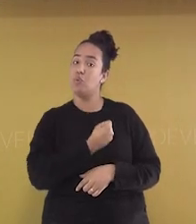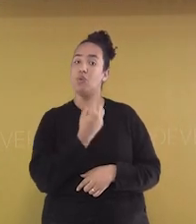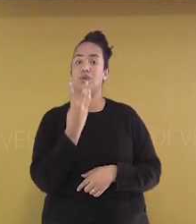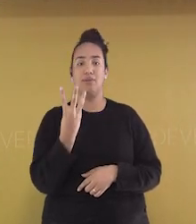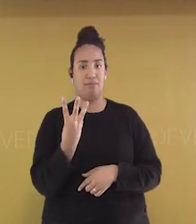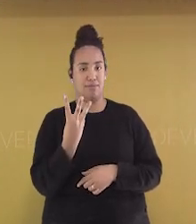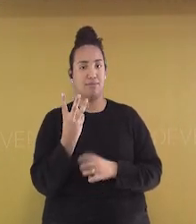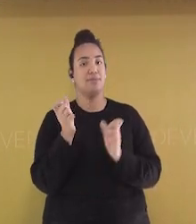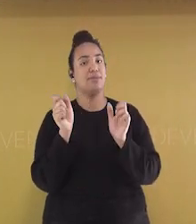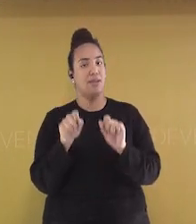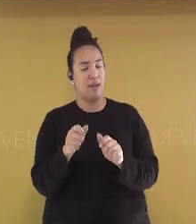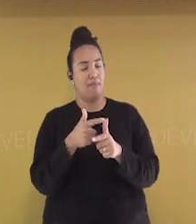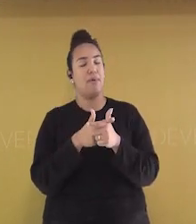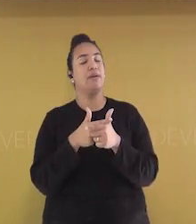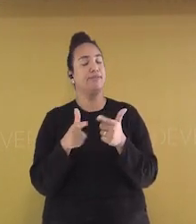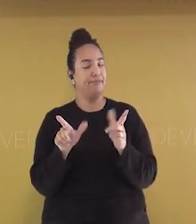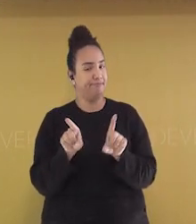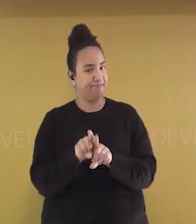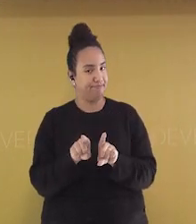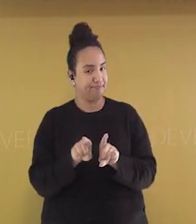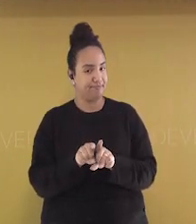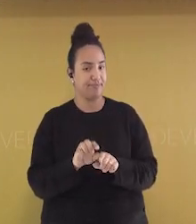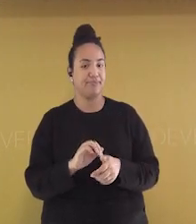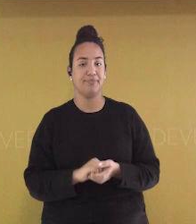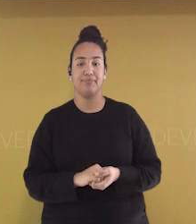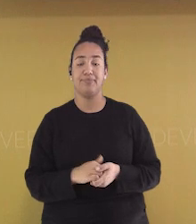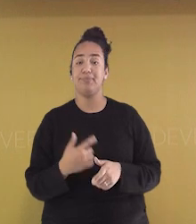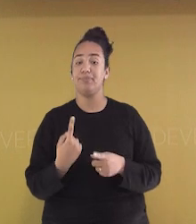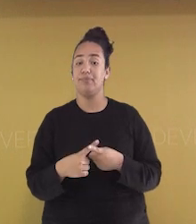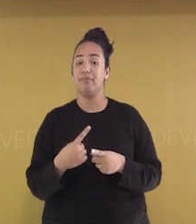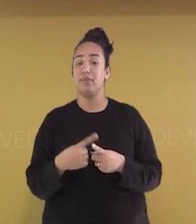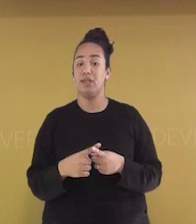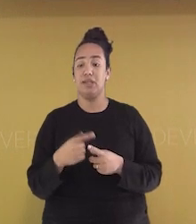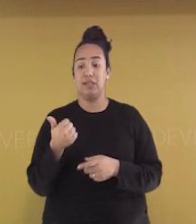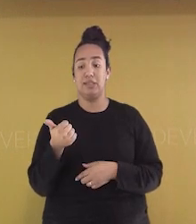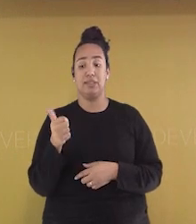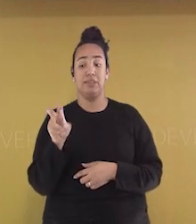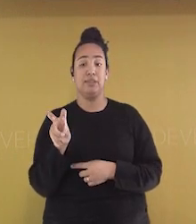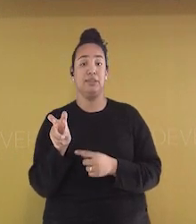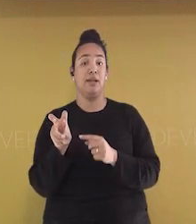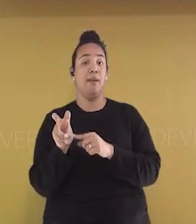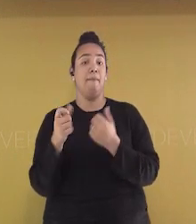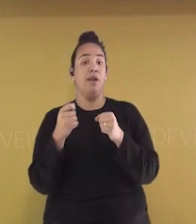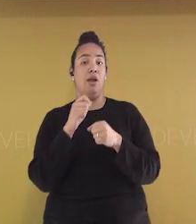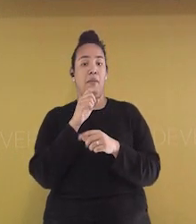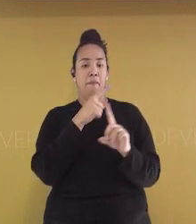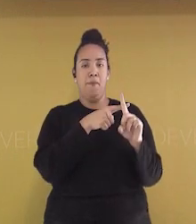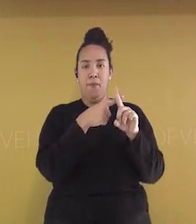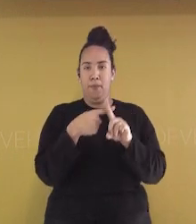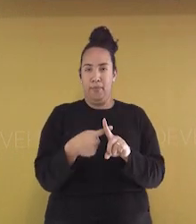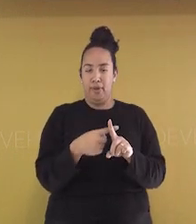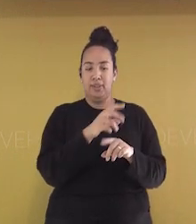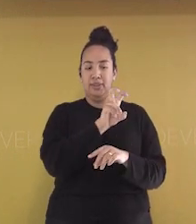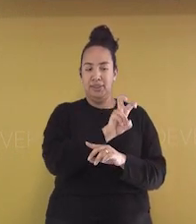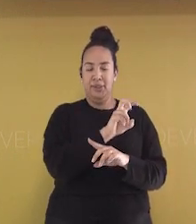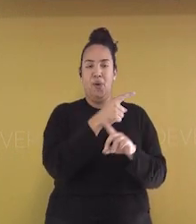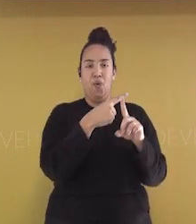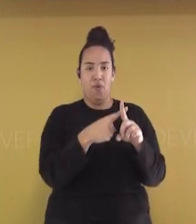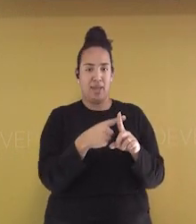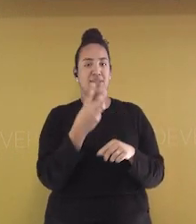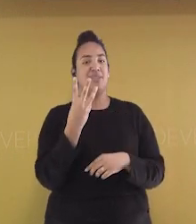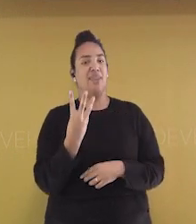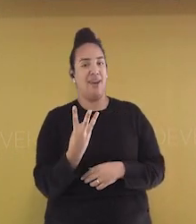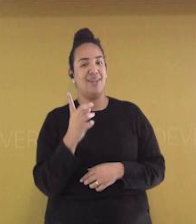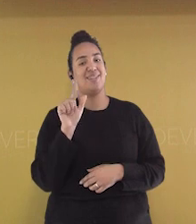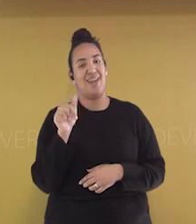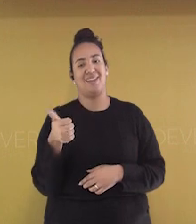5, temos o 3, que também é um divisor do 15, pois para resultar em 15, devemos multiplicar